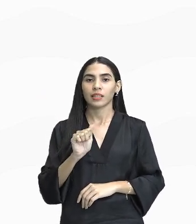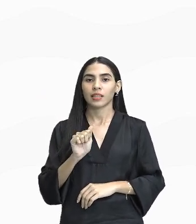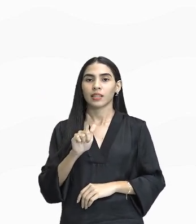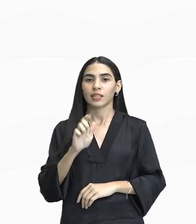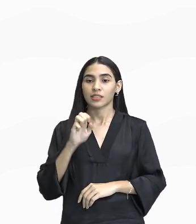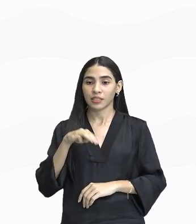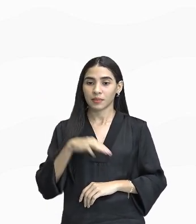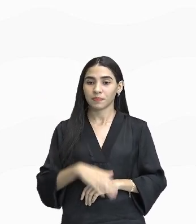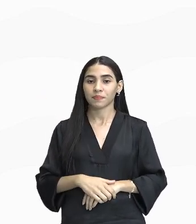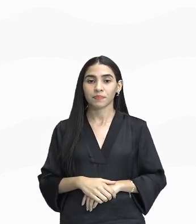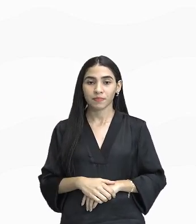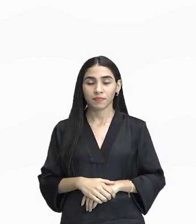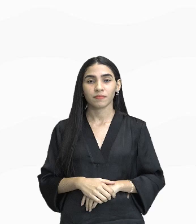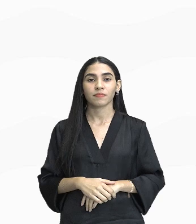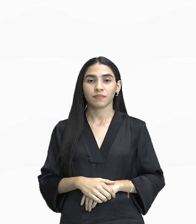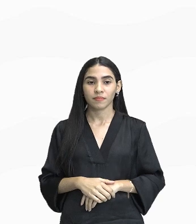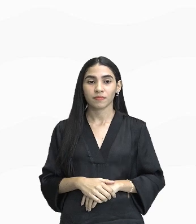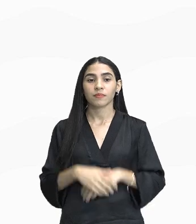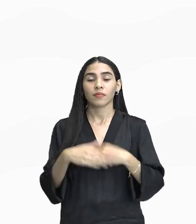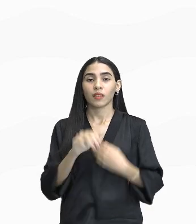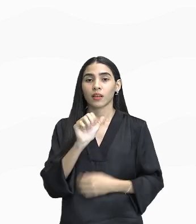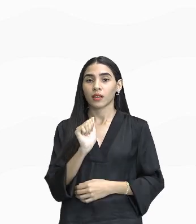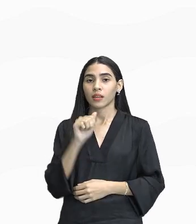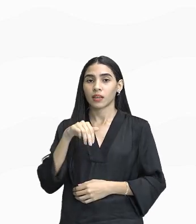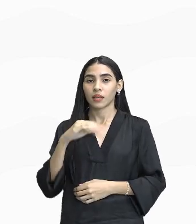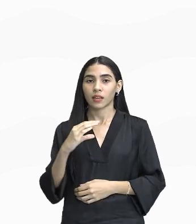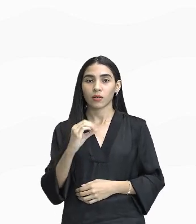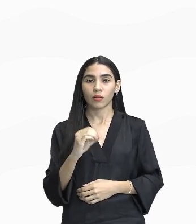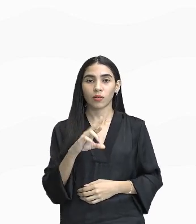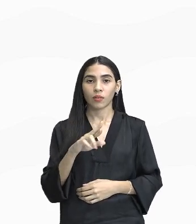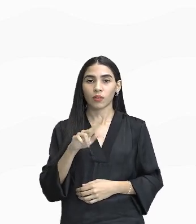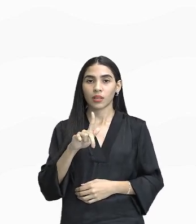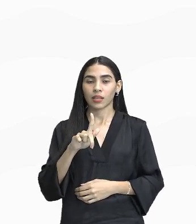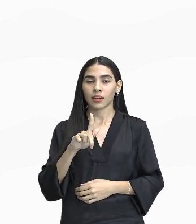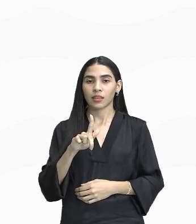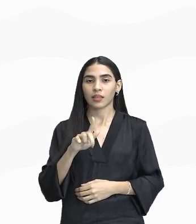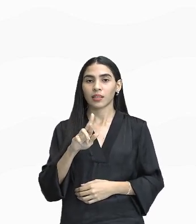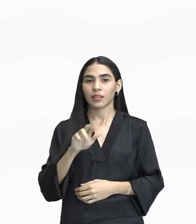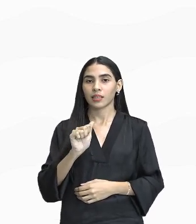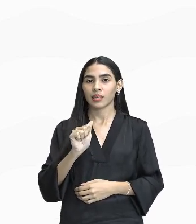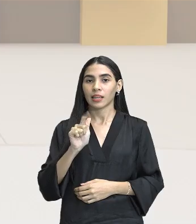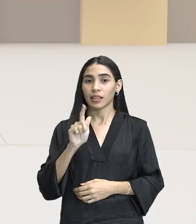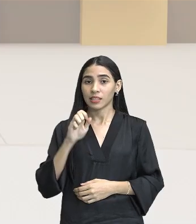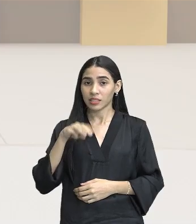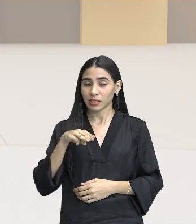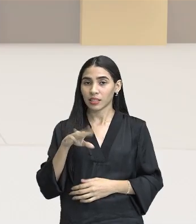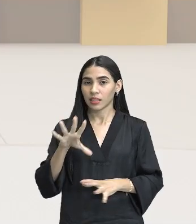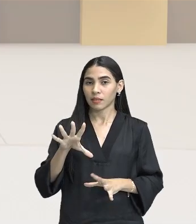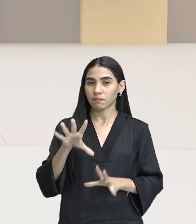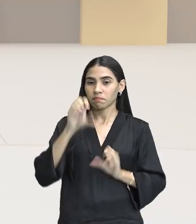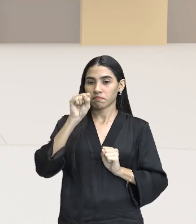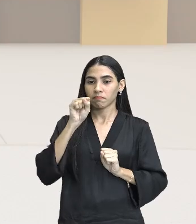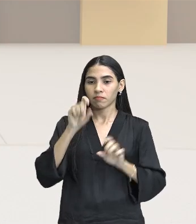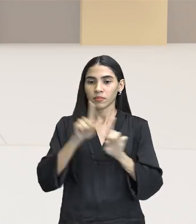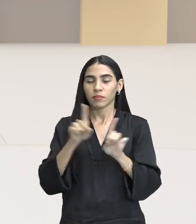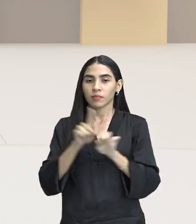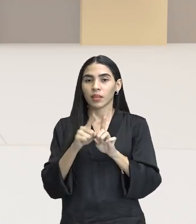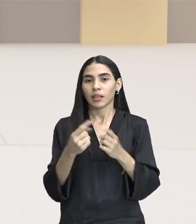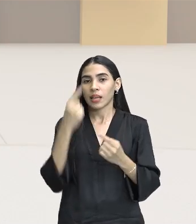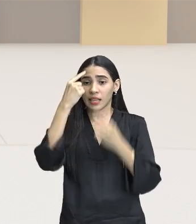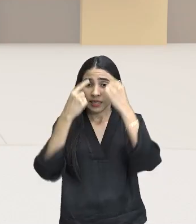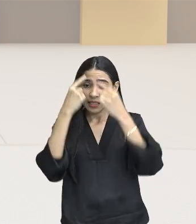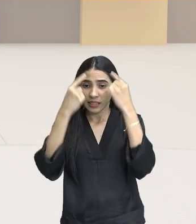ancoragem. Vamos lá. Entender essa ancoragem. A ancoragem, gente, ela capta, né, e fixa